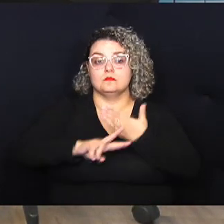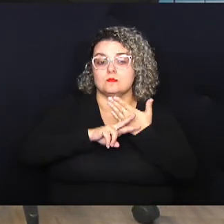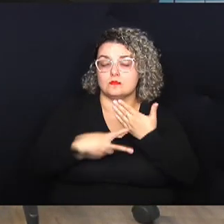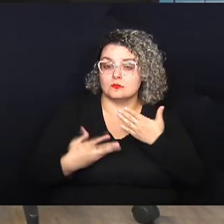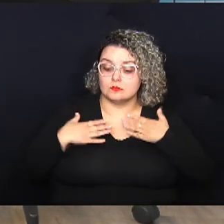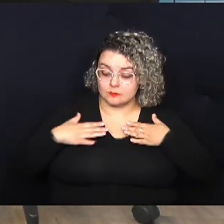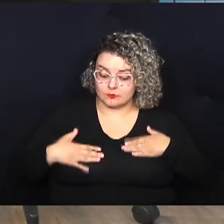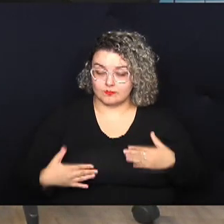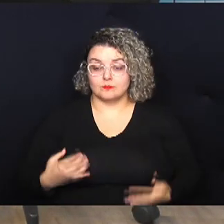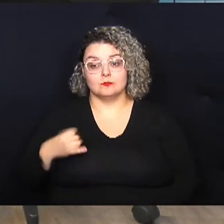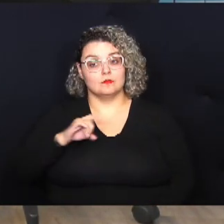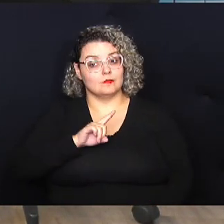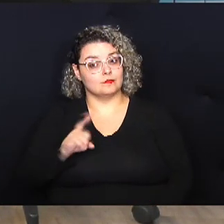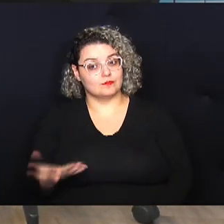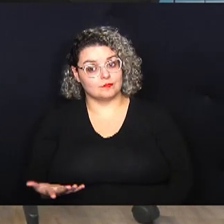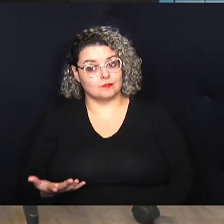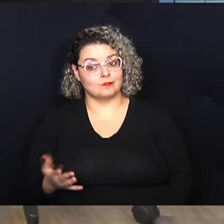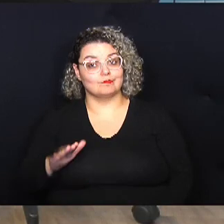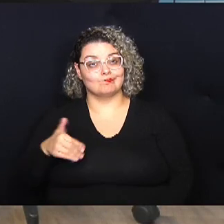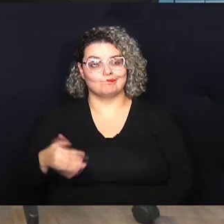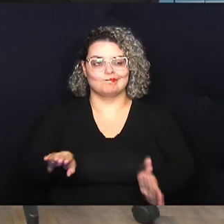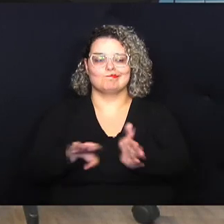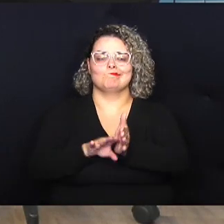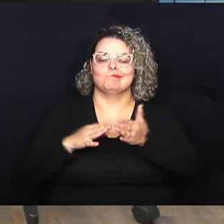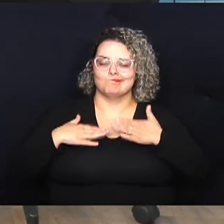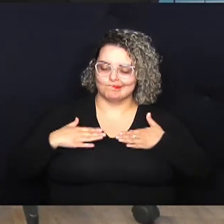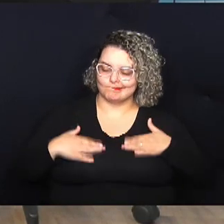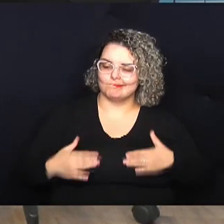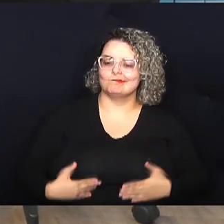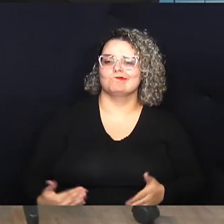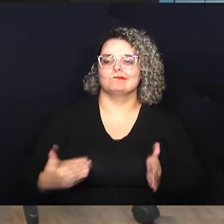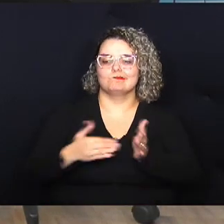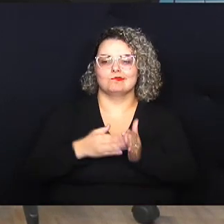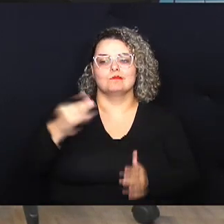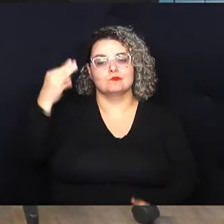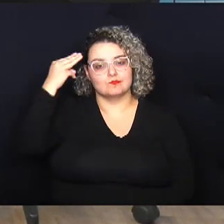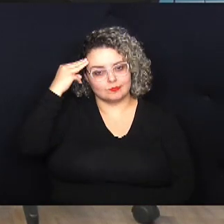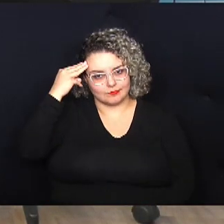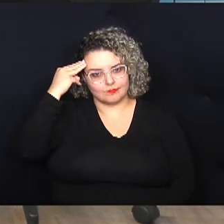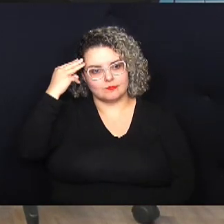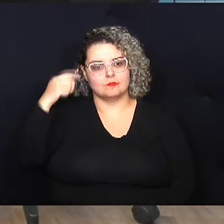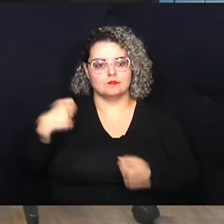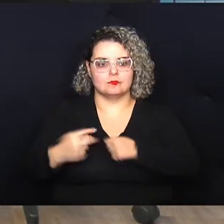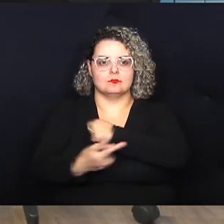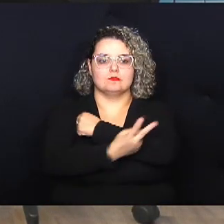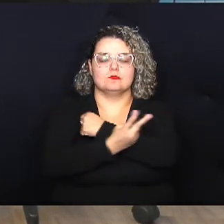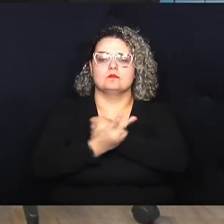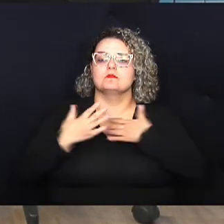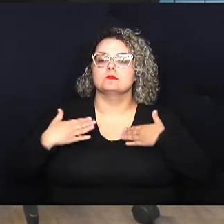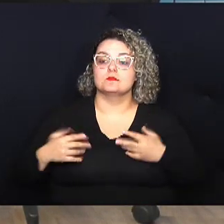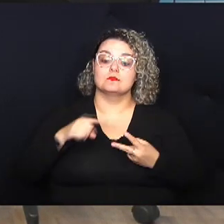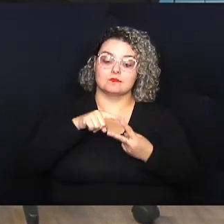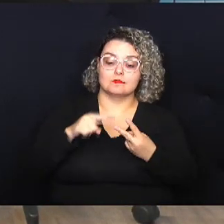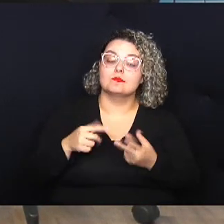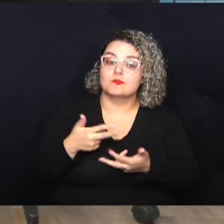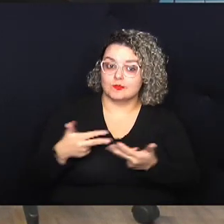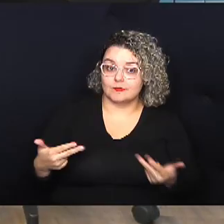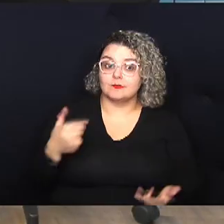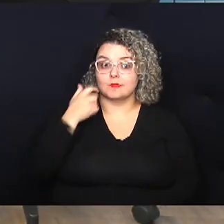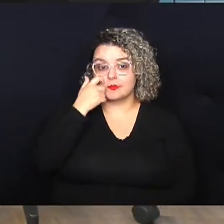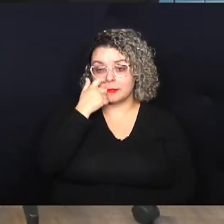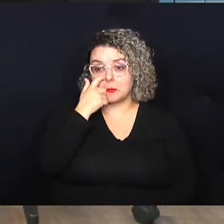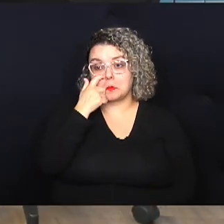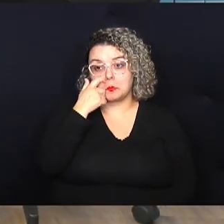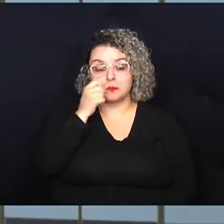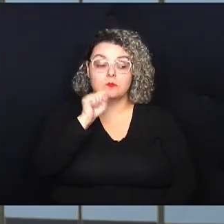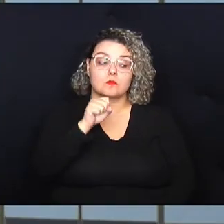Se não, a hora que vem para o corpo, até chegar na mente, primeiro tem que cuidar do corpo. Entendeu? Então são duas coisas, né? Exatamente. E é